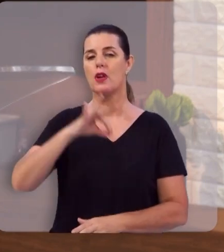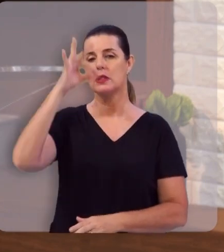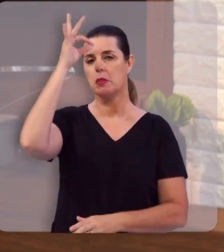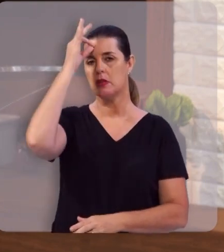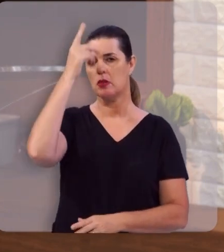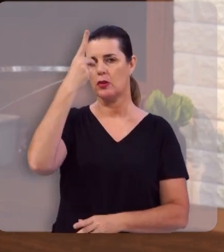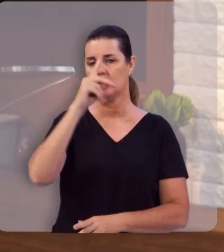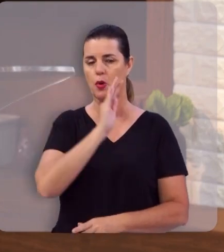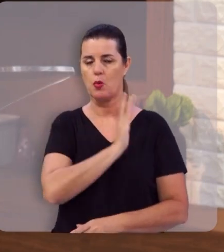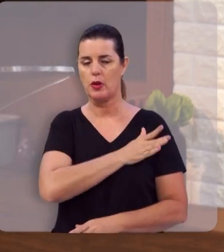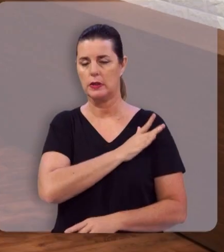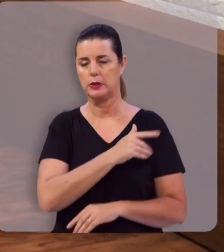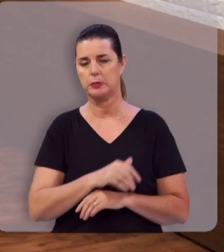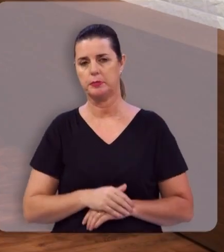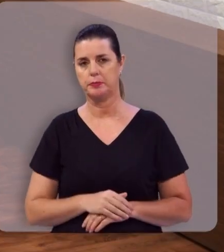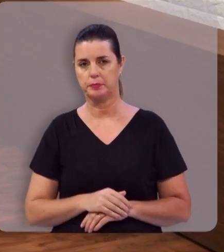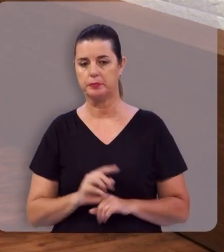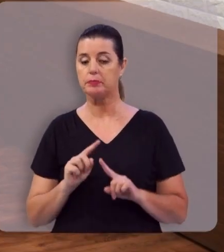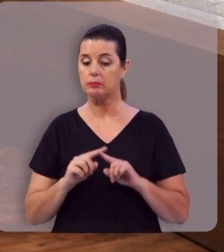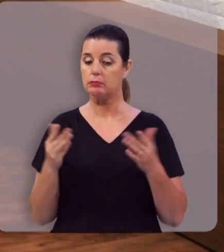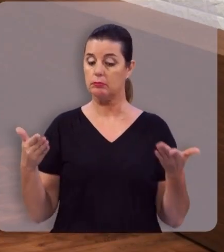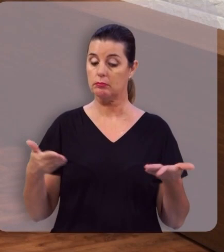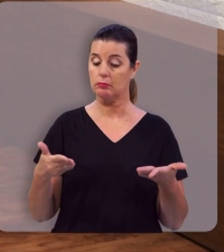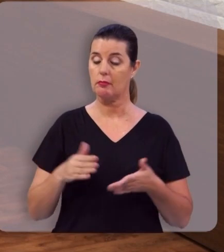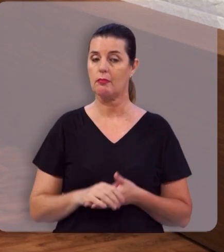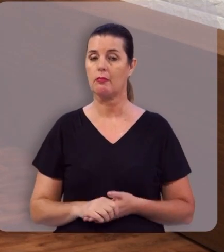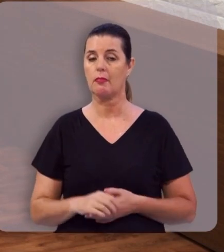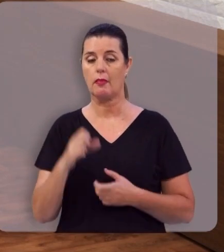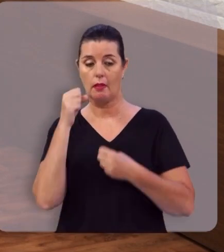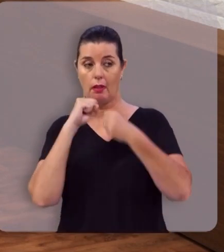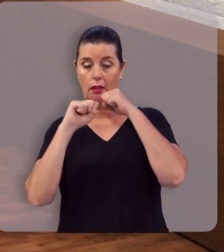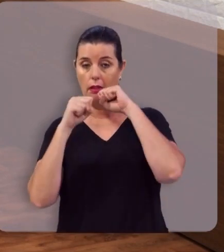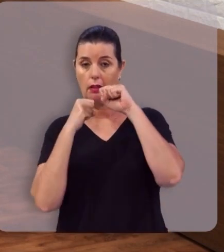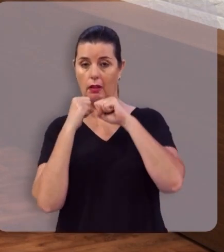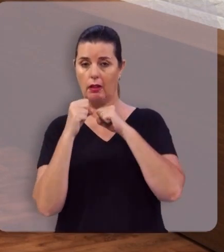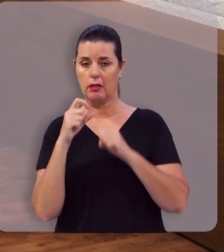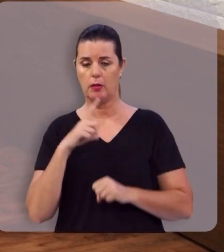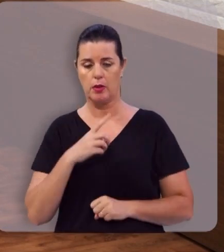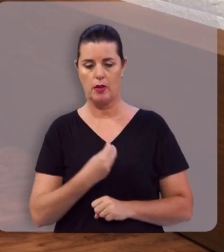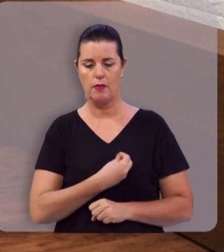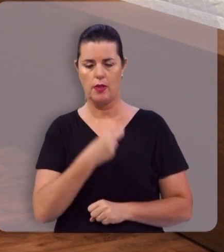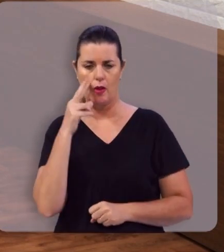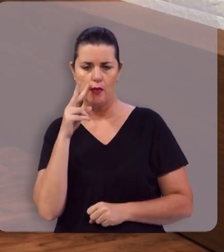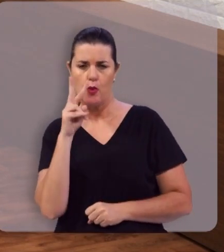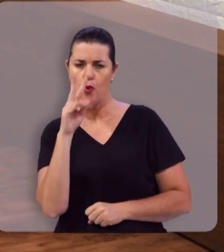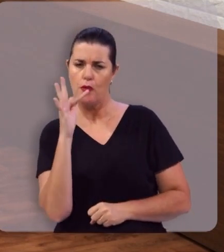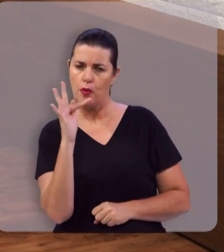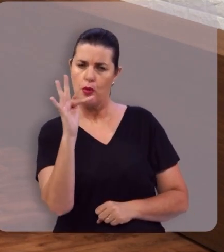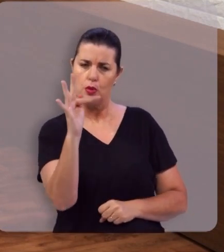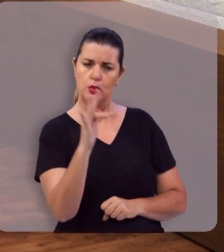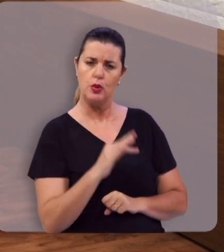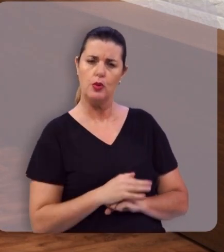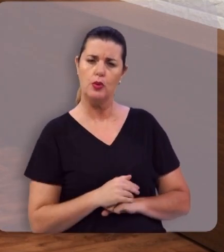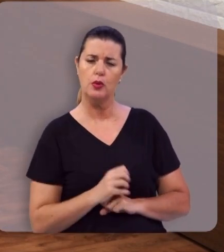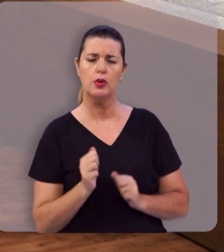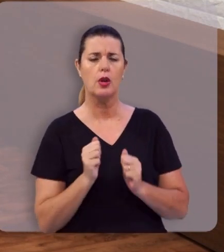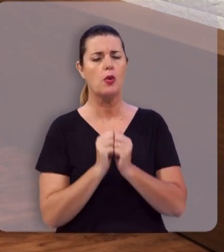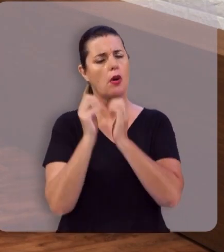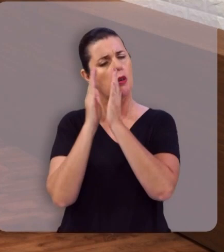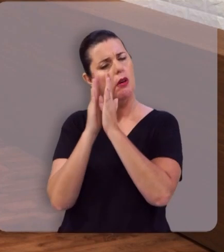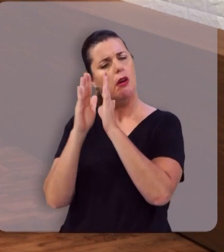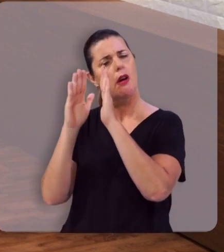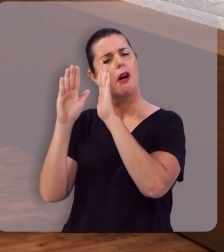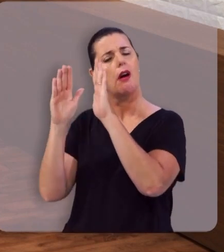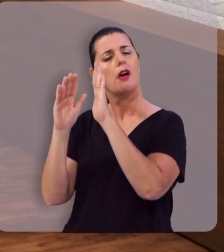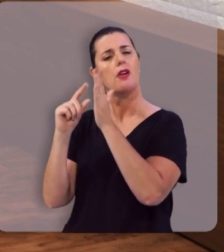coração. Mas agora, o salmista caminha para o futuro com devoção,